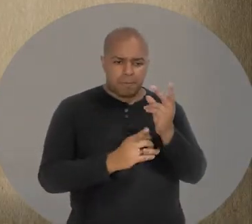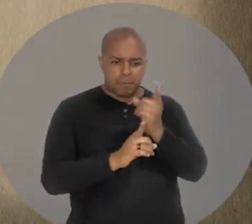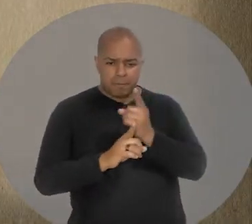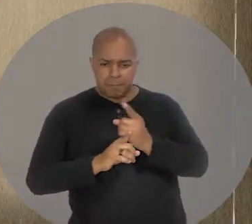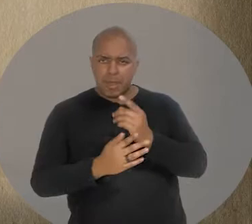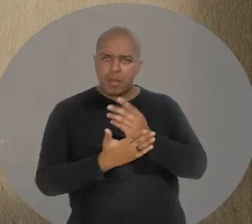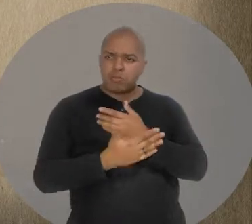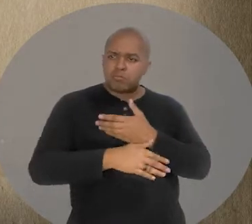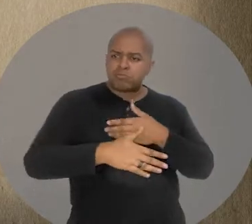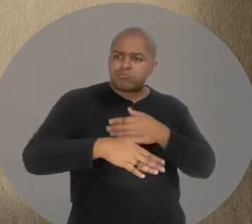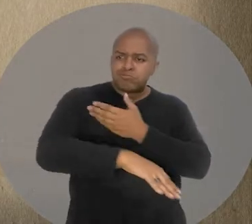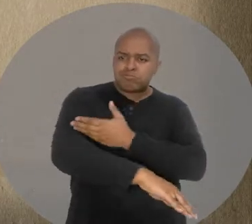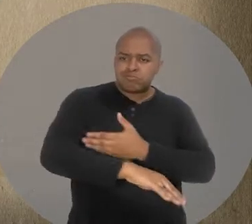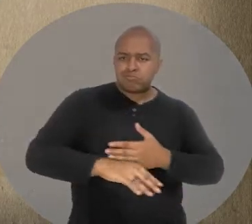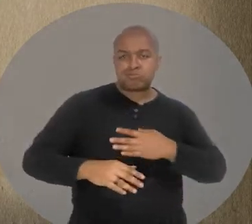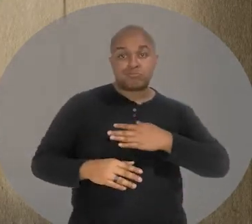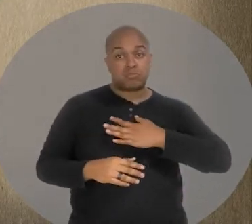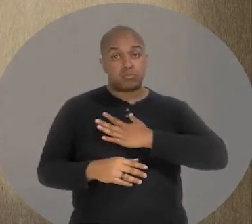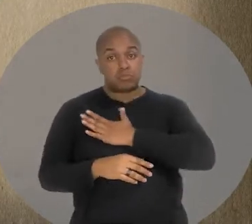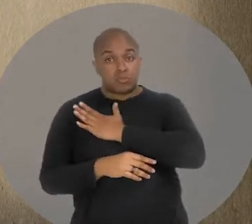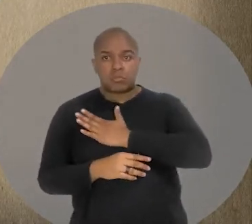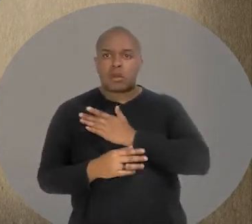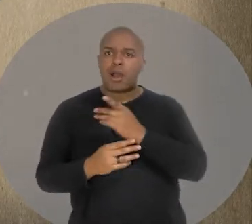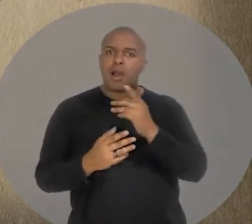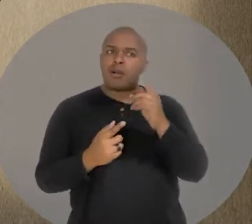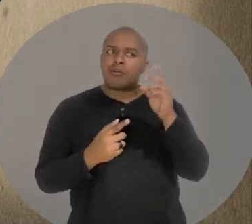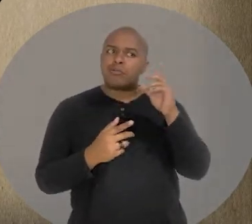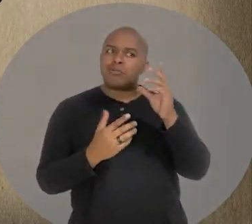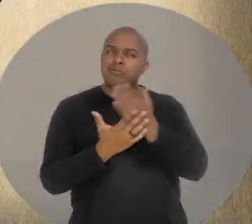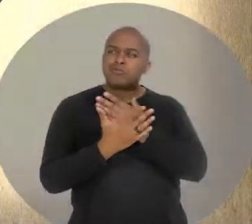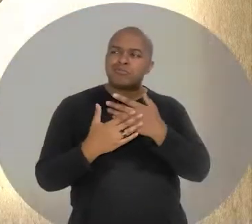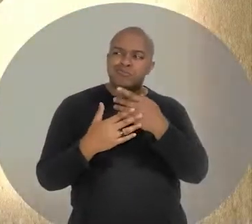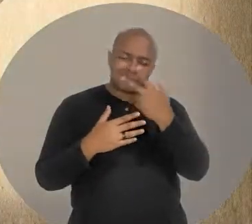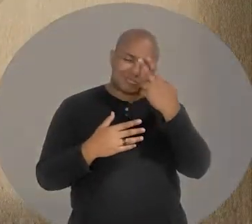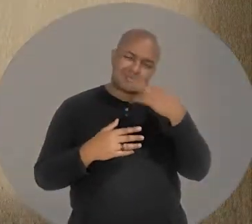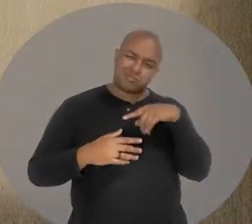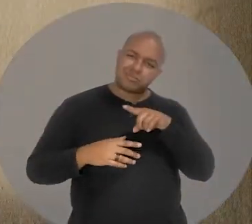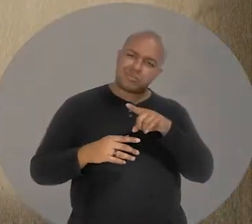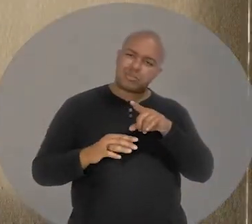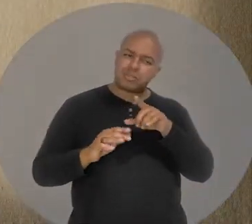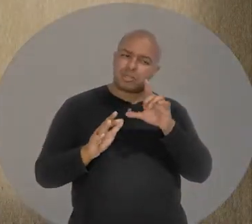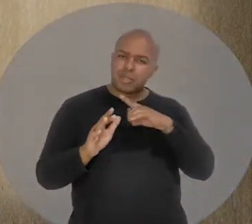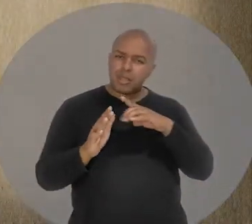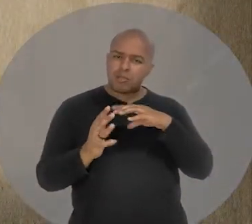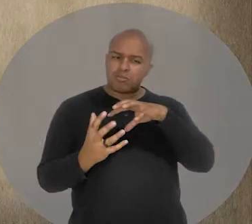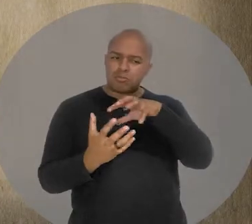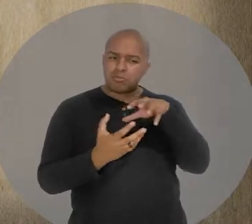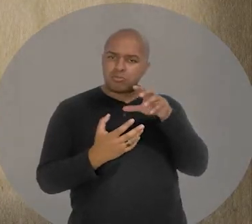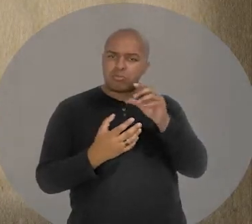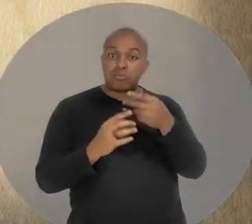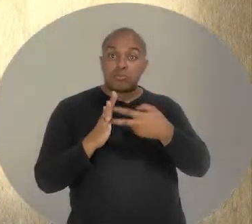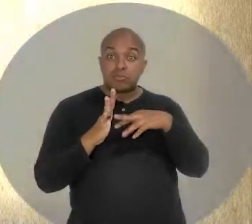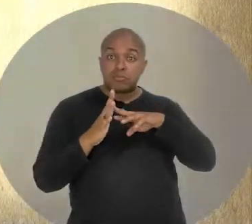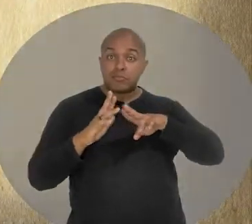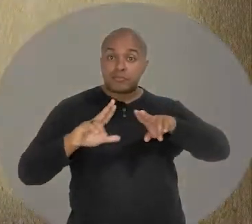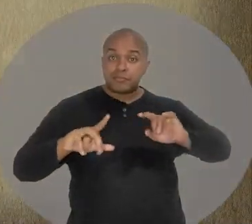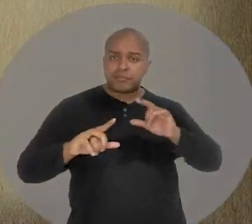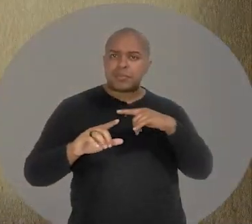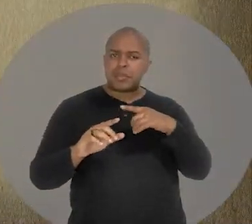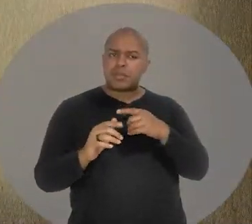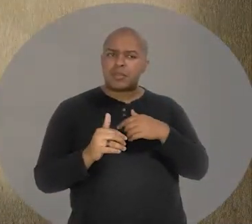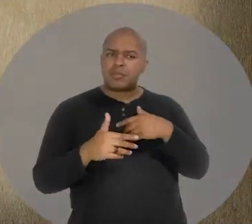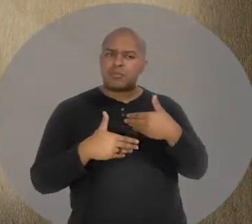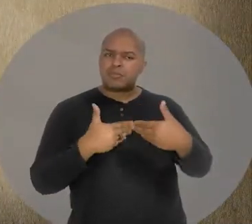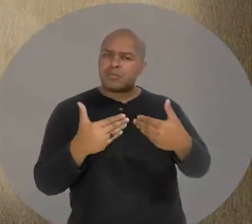atitude, preconceito, estereótipo e estigma, deteve-se no universo das significações, percorreu a questão